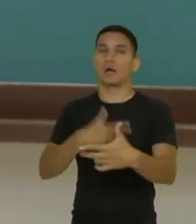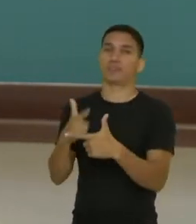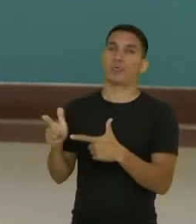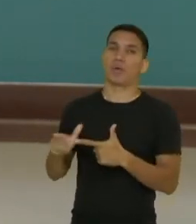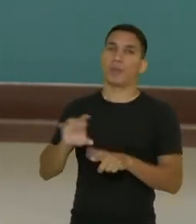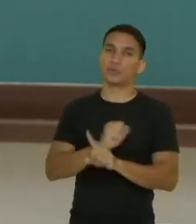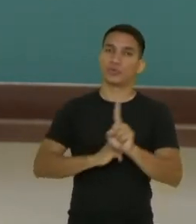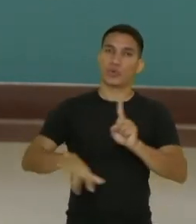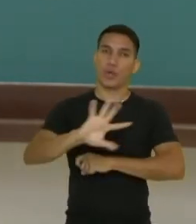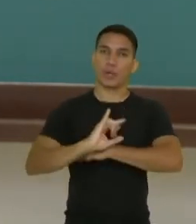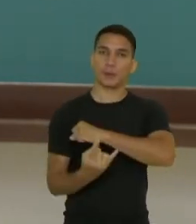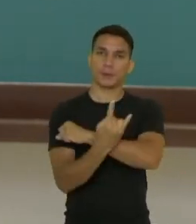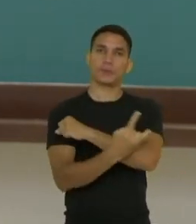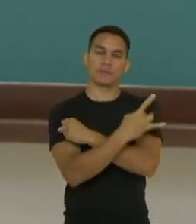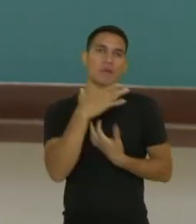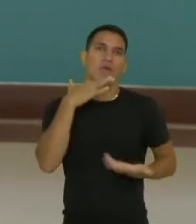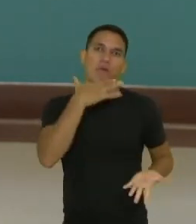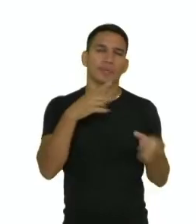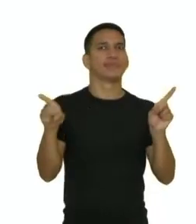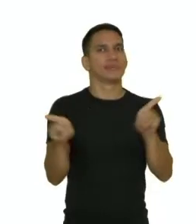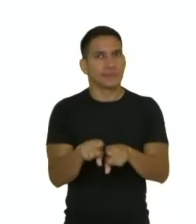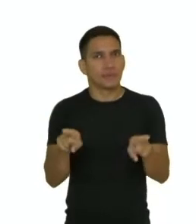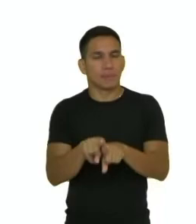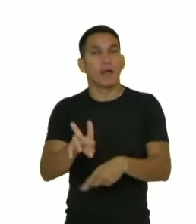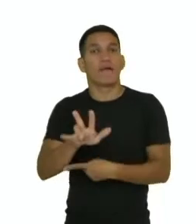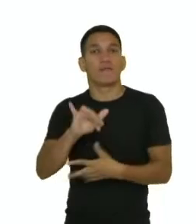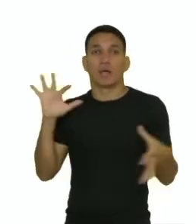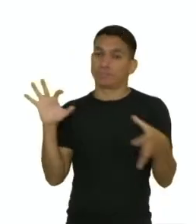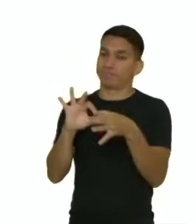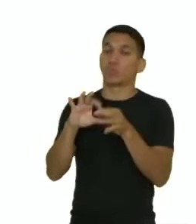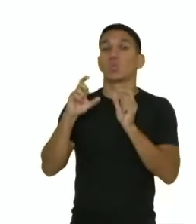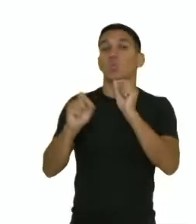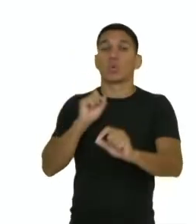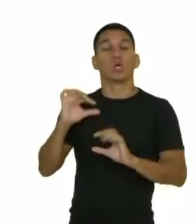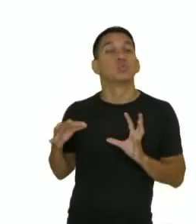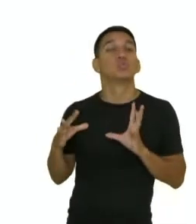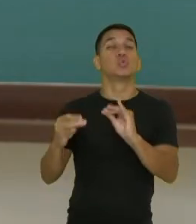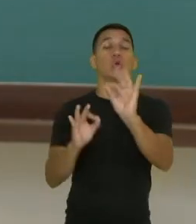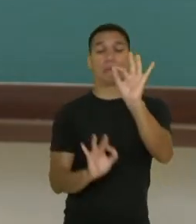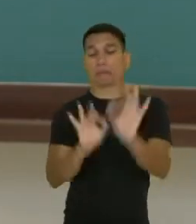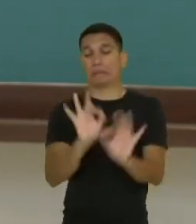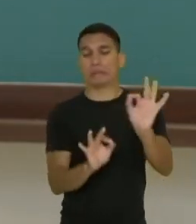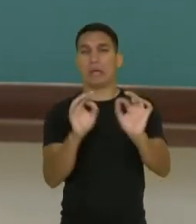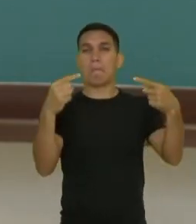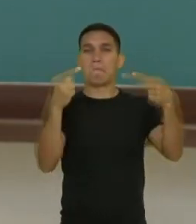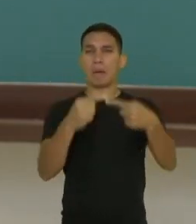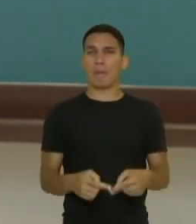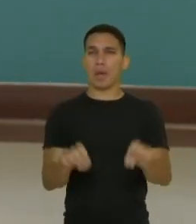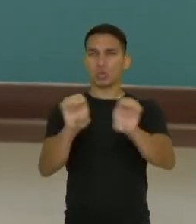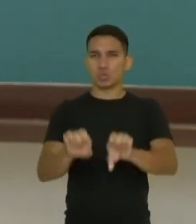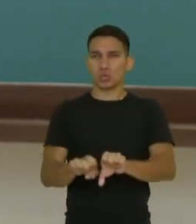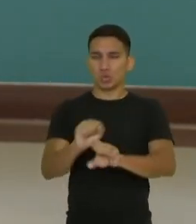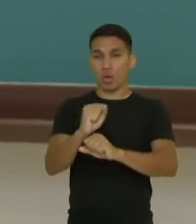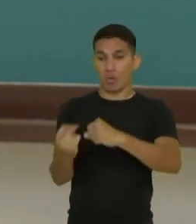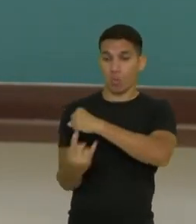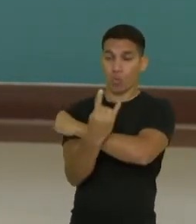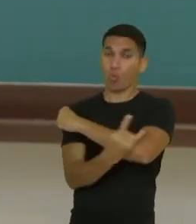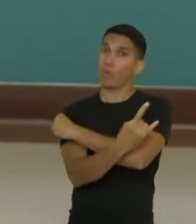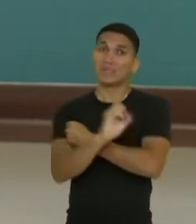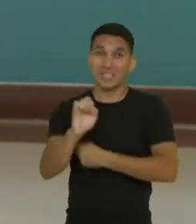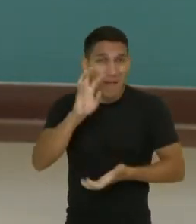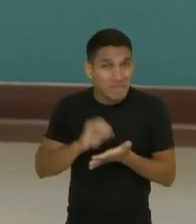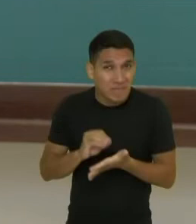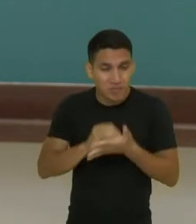sociais urbanos. Isso, obviamente, também vai detonar toda a estrutura urbana, porque quando você tem falta de estrutura, falta